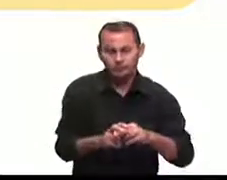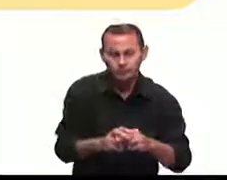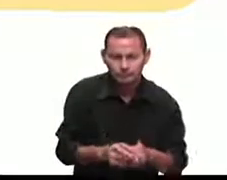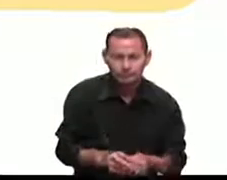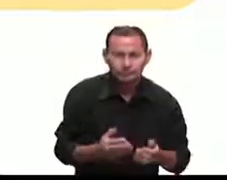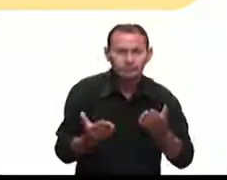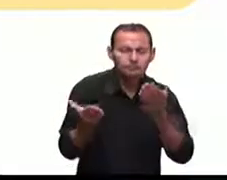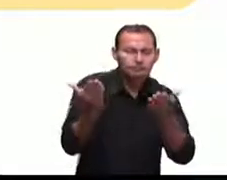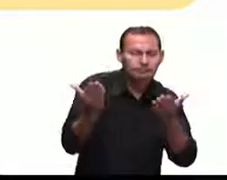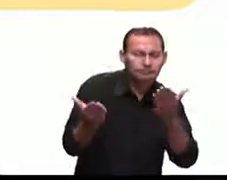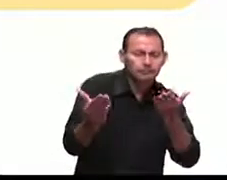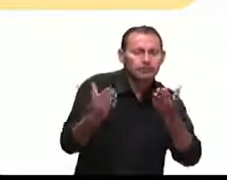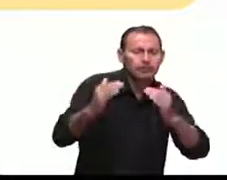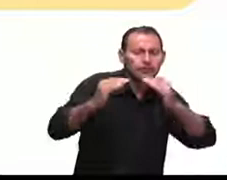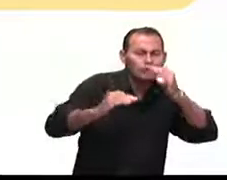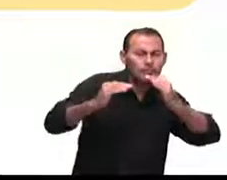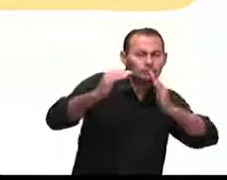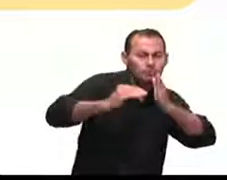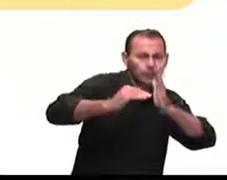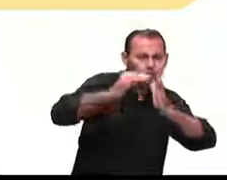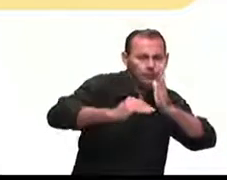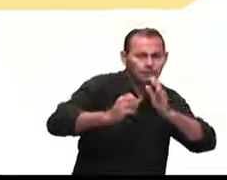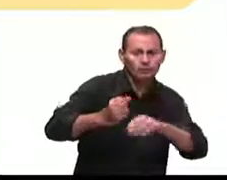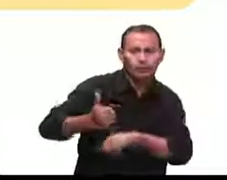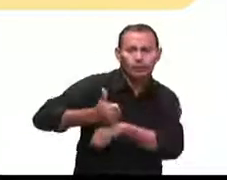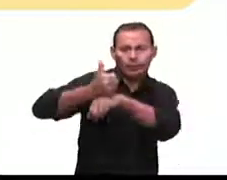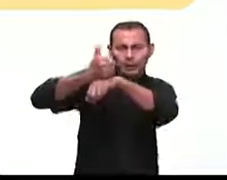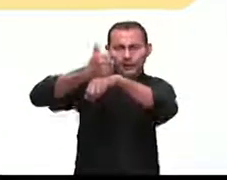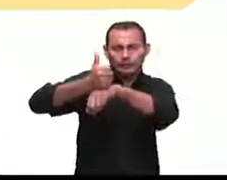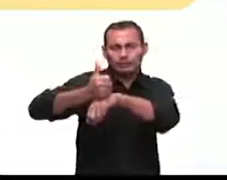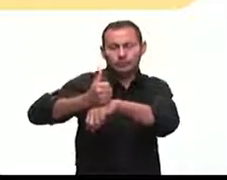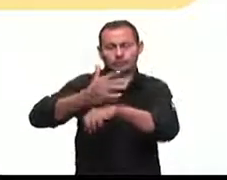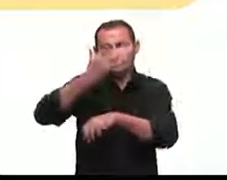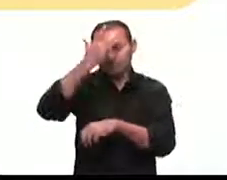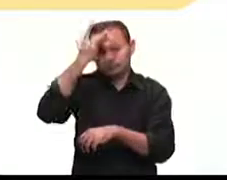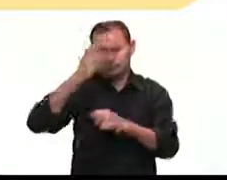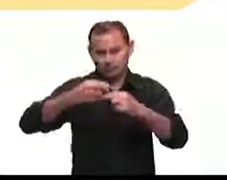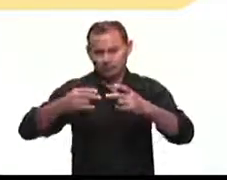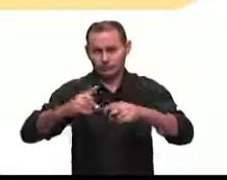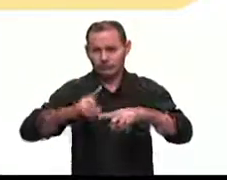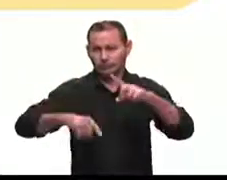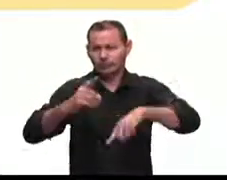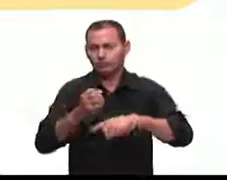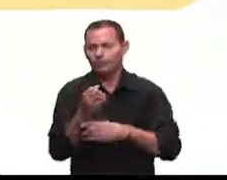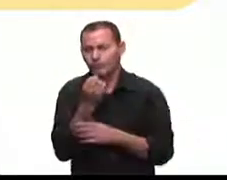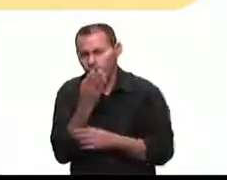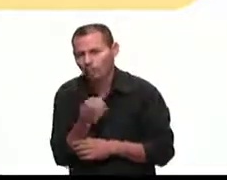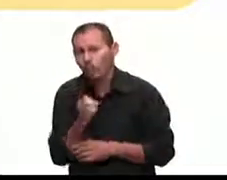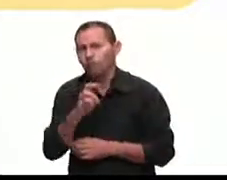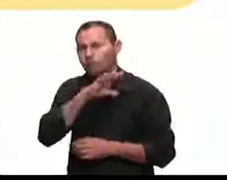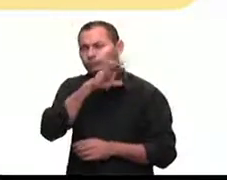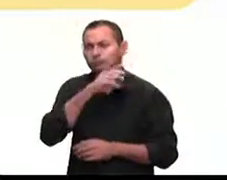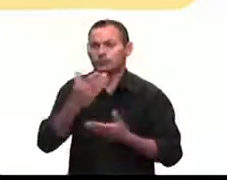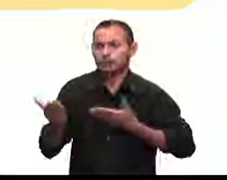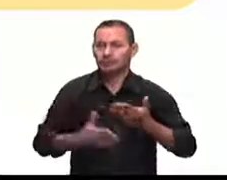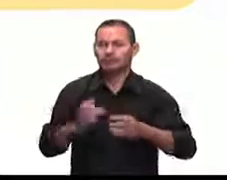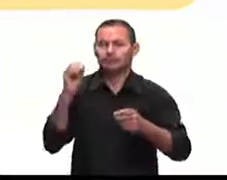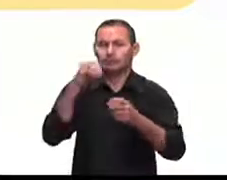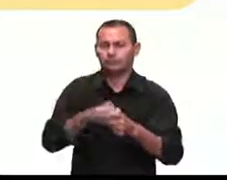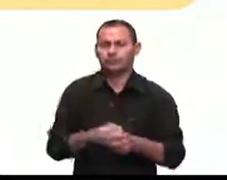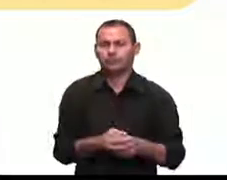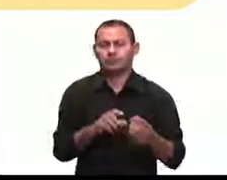ao nível de qualidade e dos atributos de um produto ou serviço,